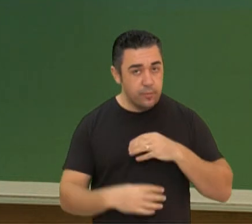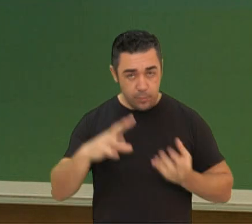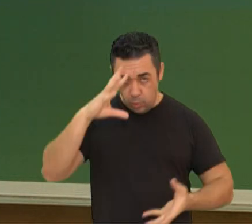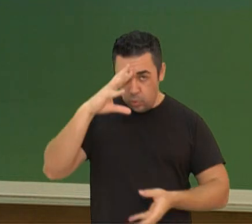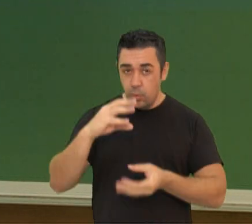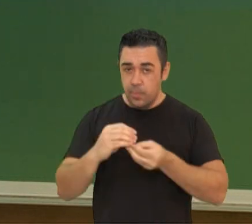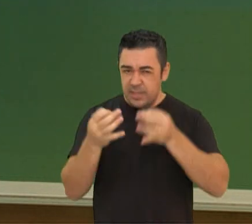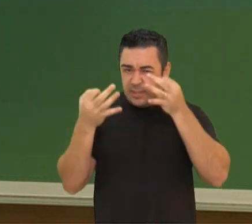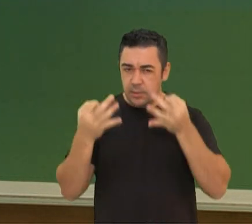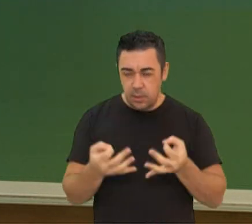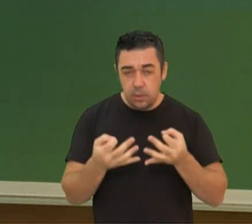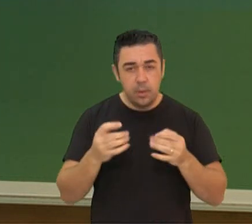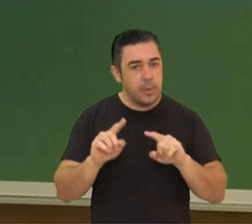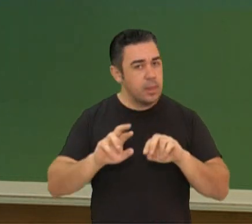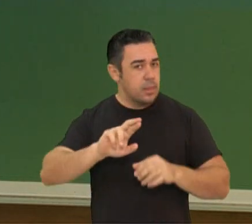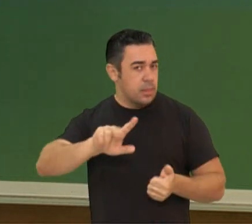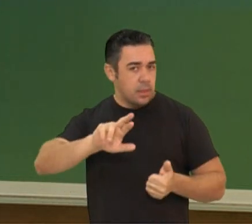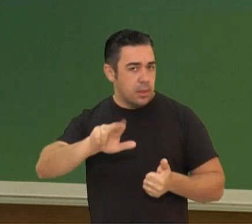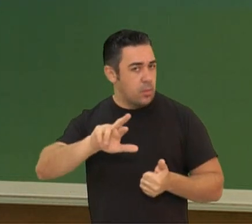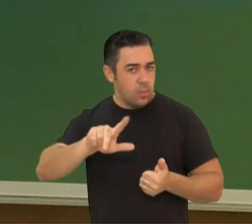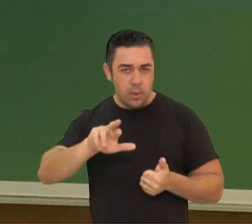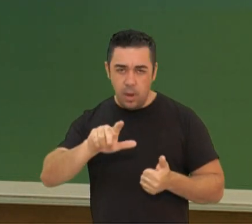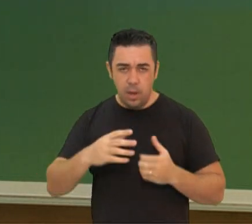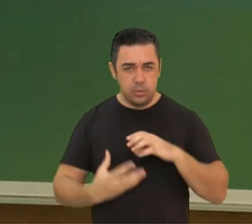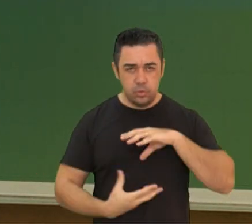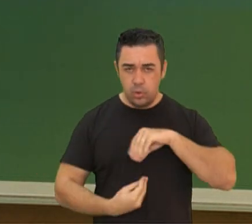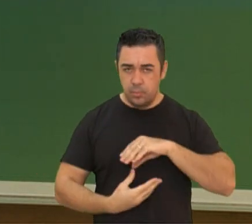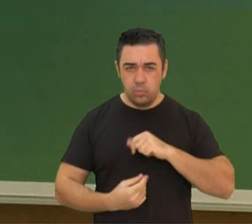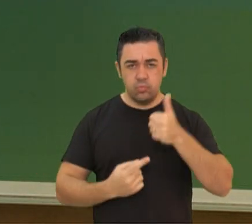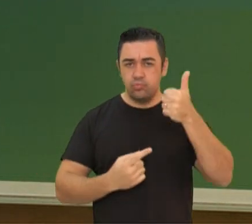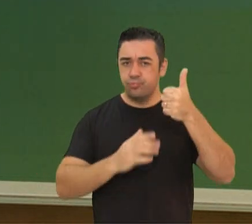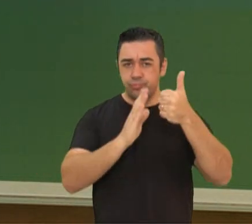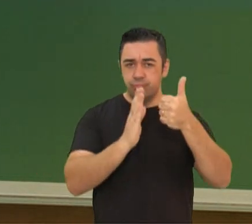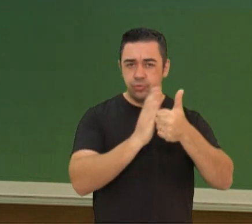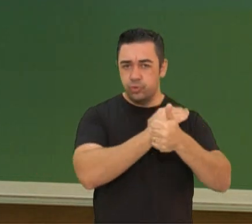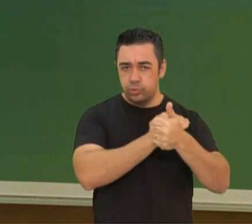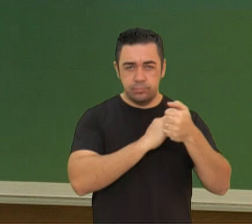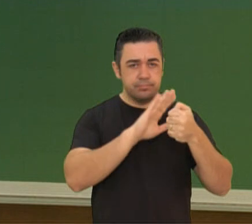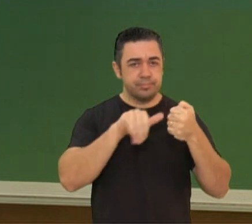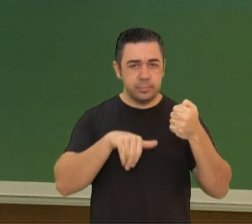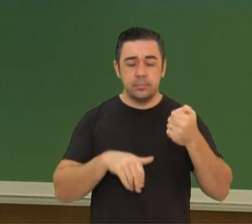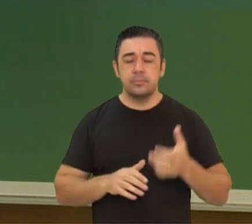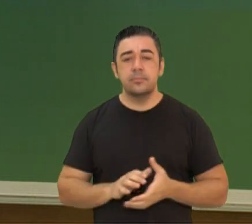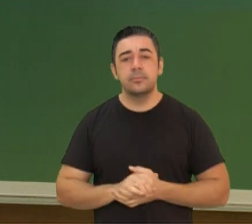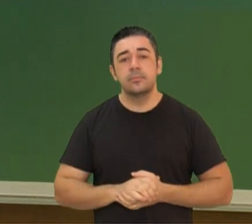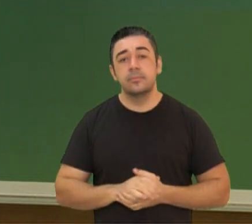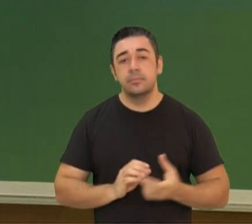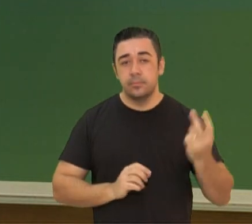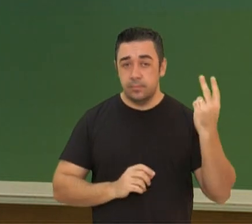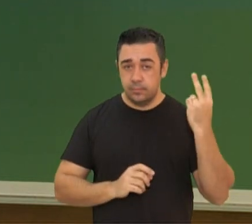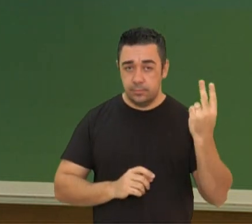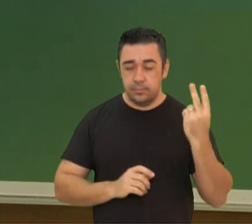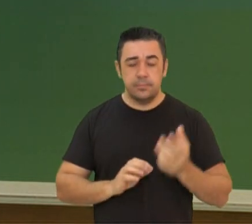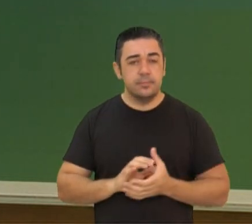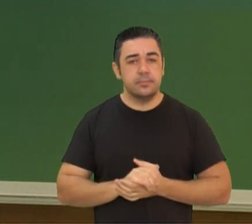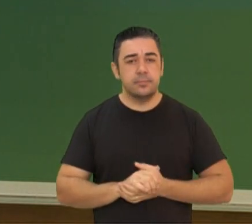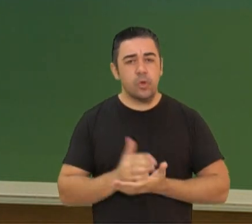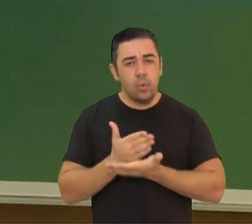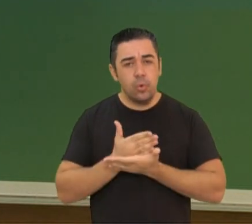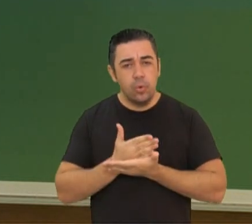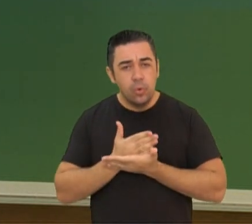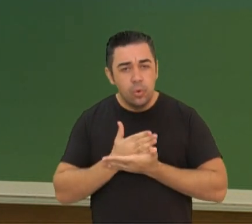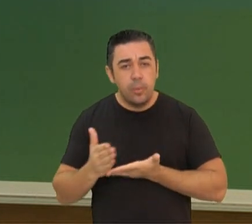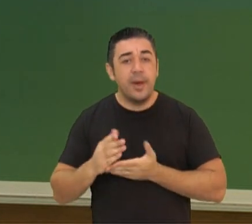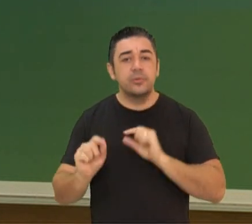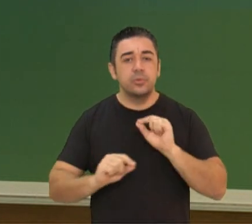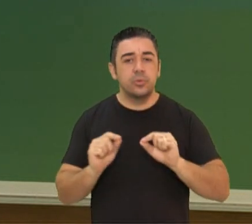isso melhor, tá? Mas não é no estômago. Então a gente já podia descartar essa opção 1. O segundo, início da digestão